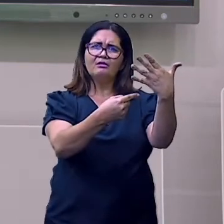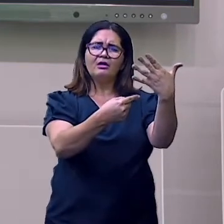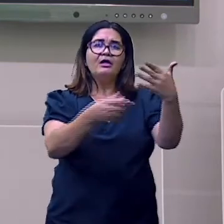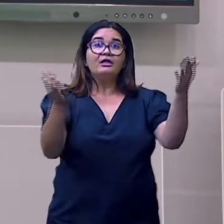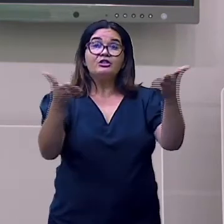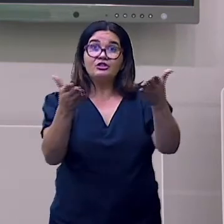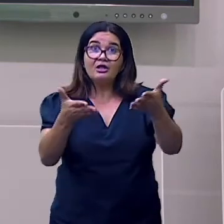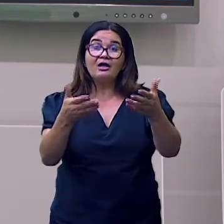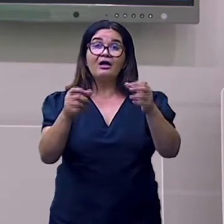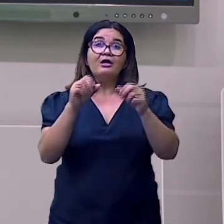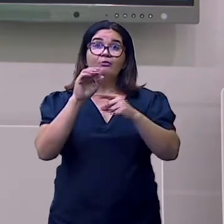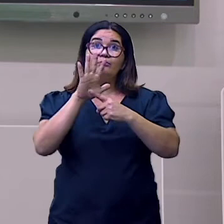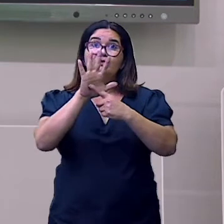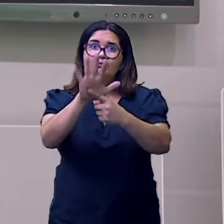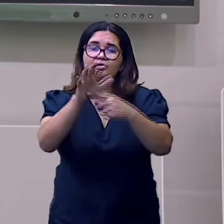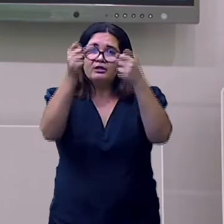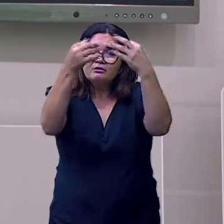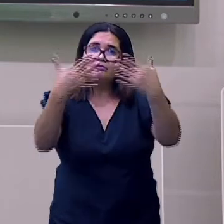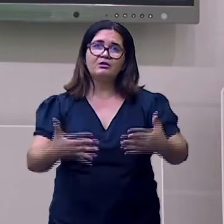ao lazer, à